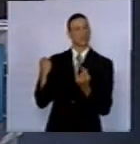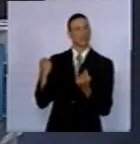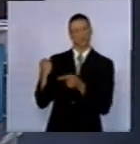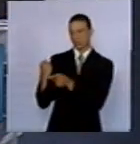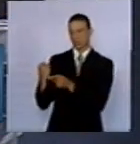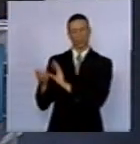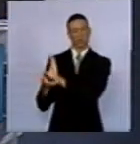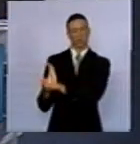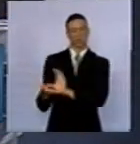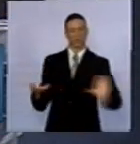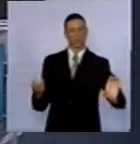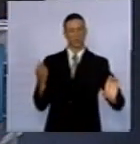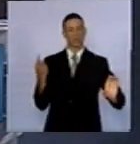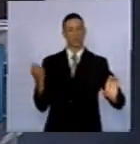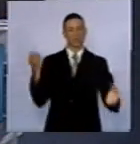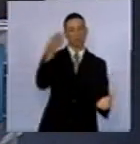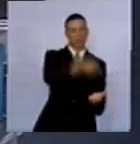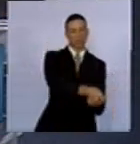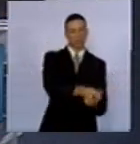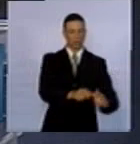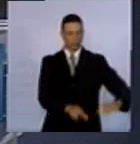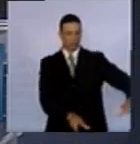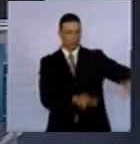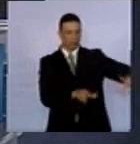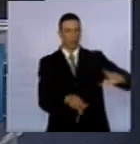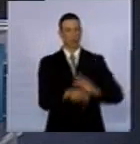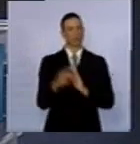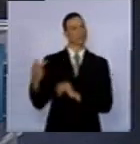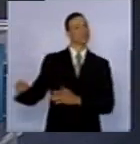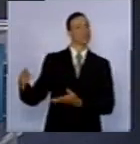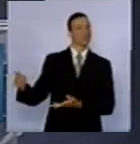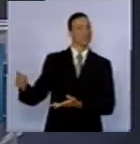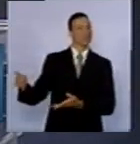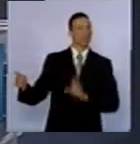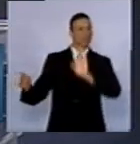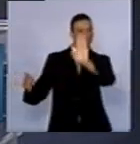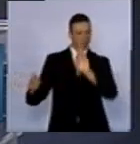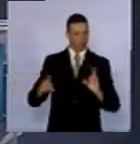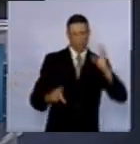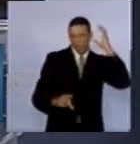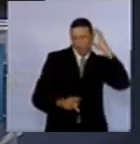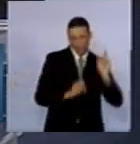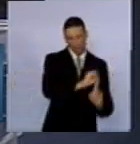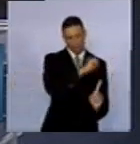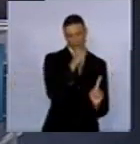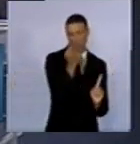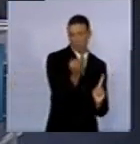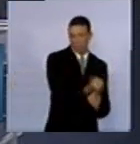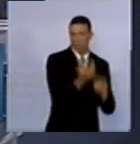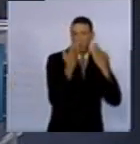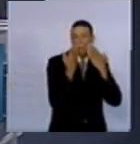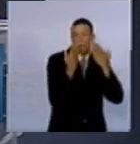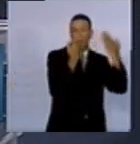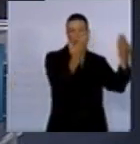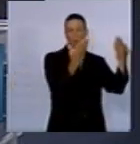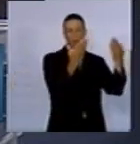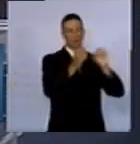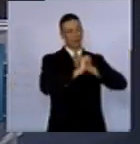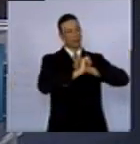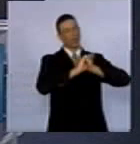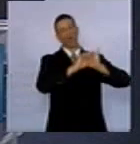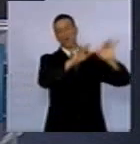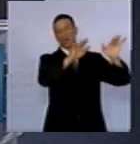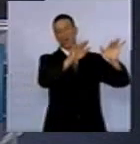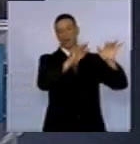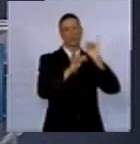mandam a conta no final do mês elas fazem a fatura as empresas de comunicação social Elas têm a lógica publicitária ou seja da